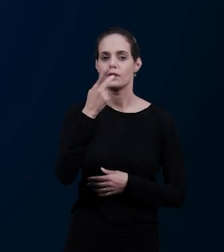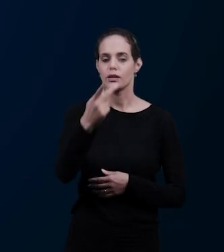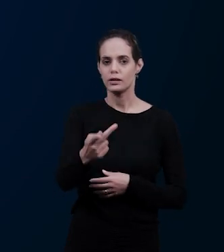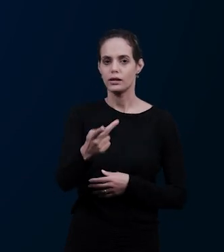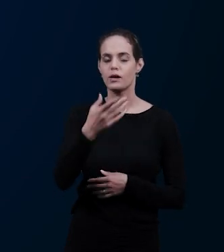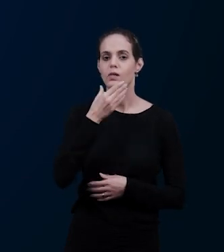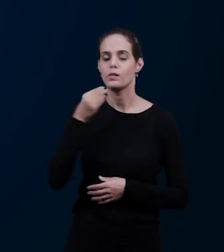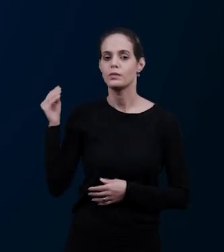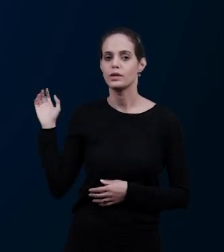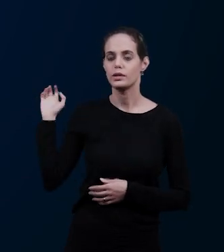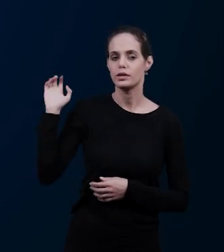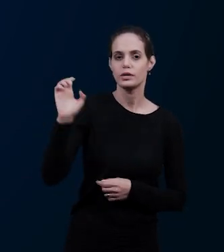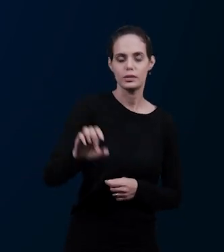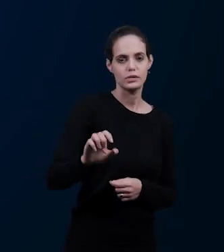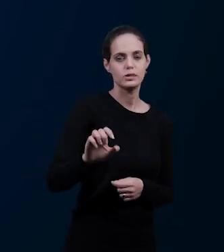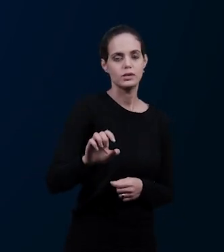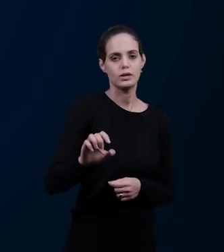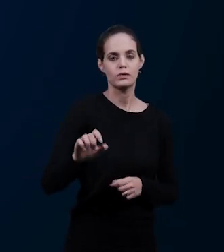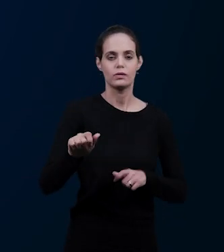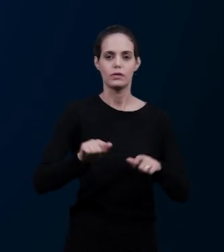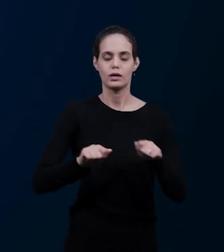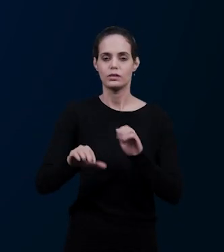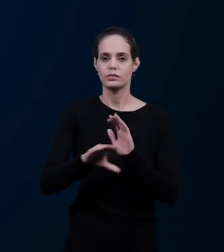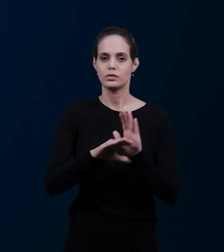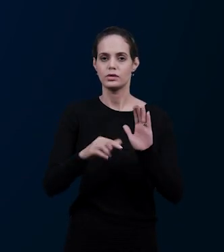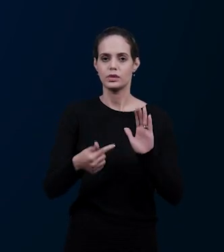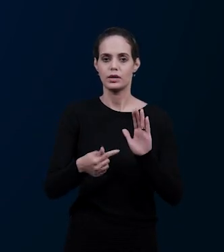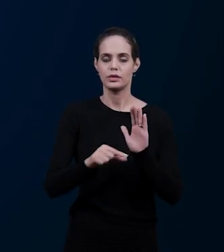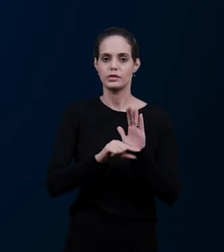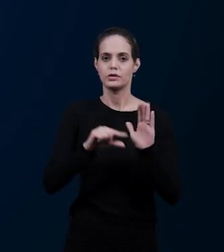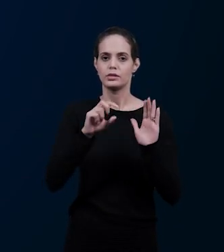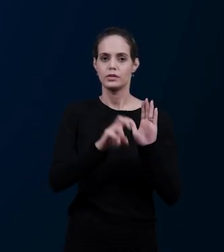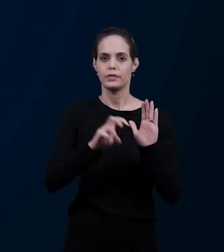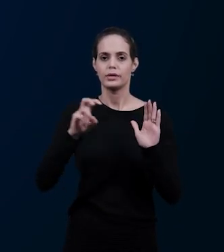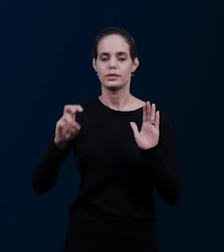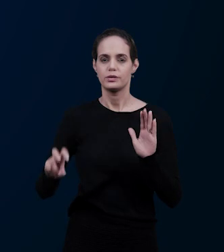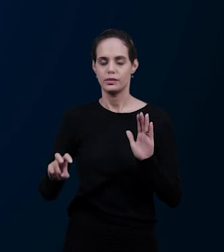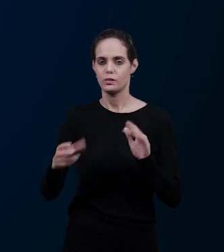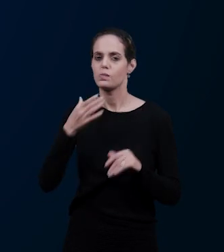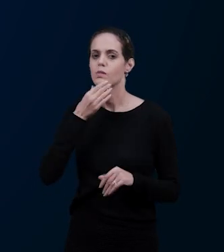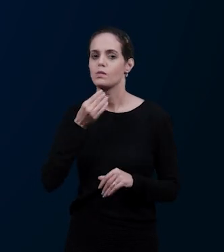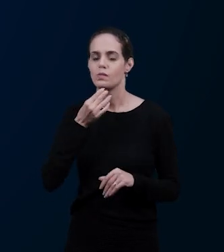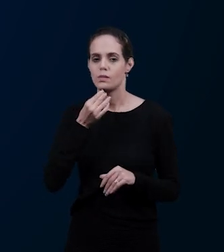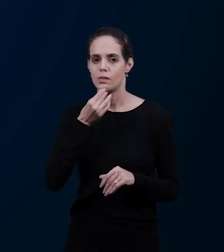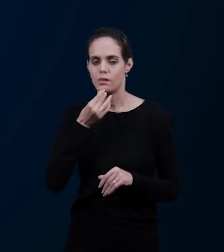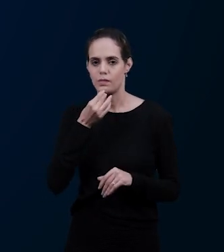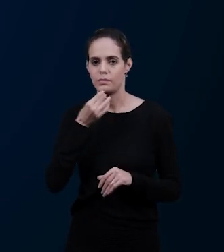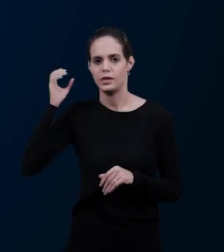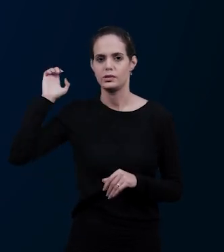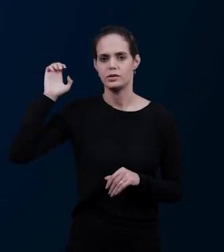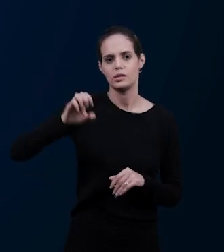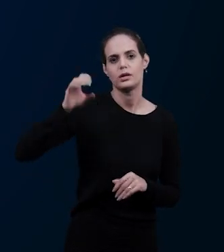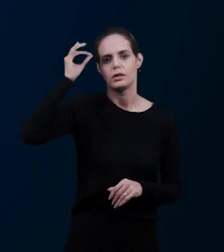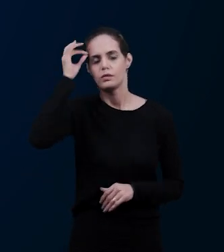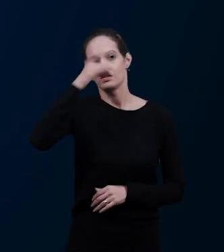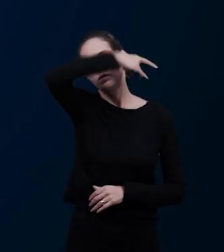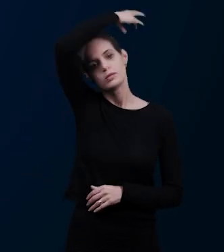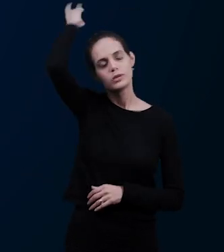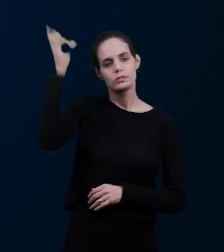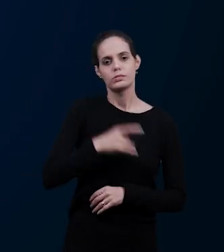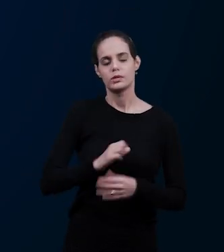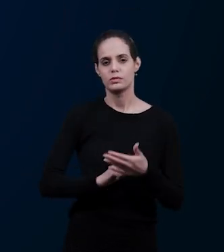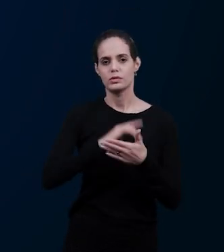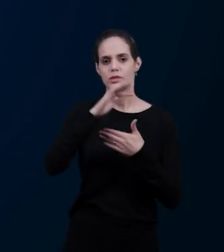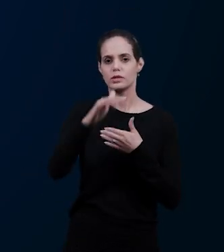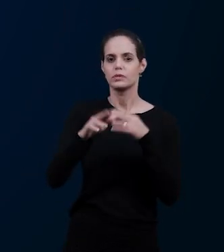Estevão, como está escrito em Atos 7,55. Mas ele, estando cheio do Espírito Santo, fixando os